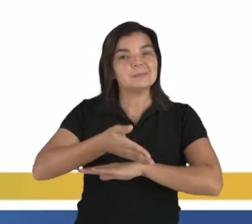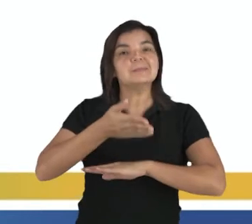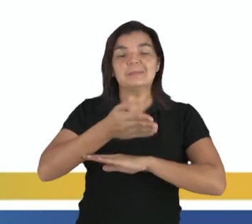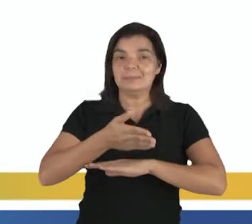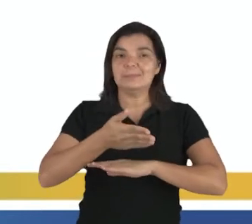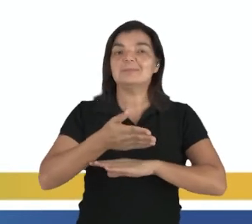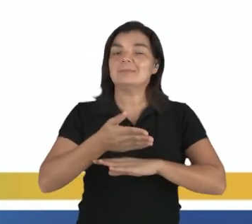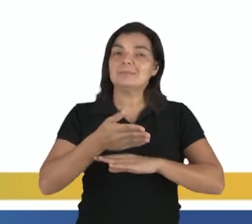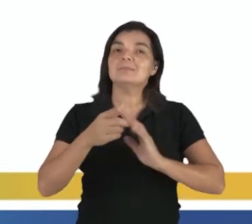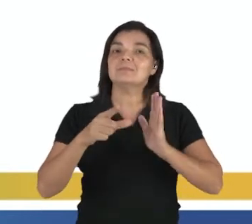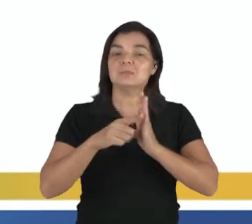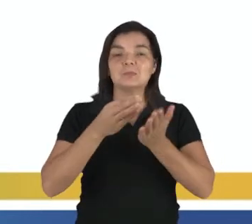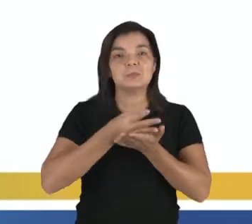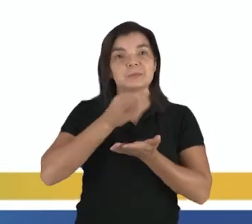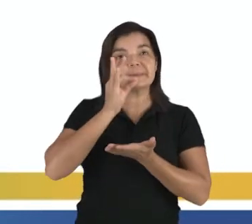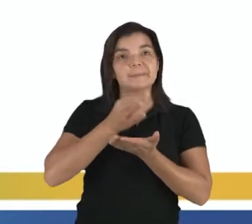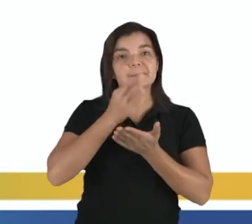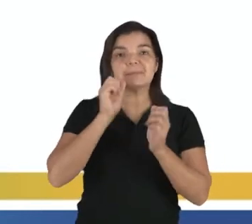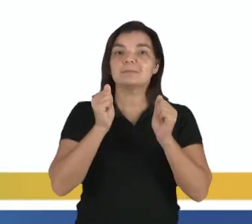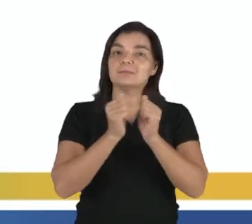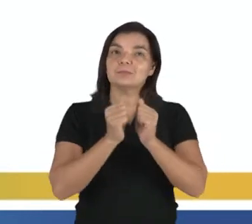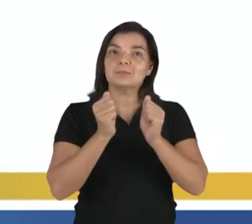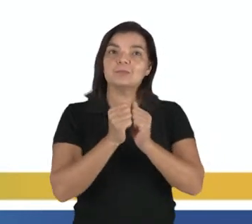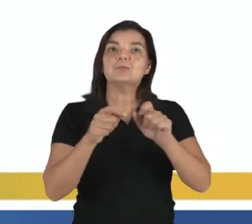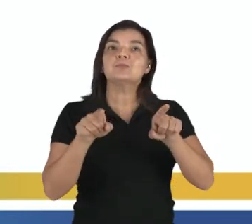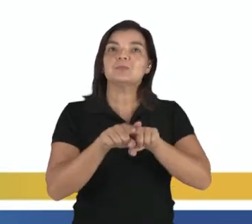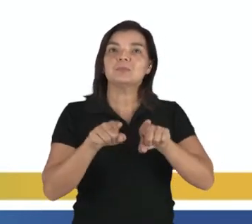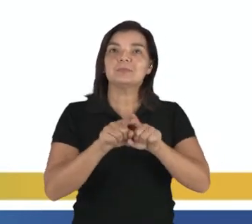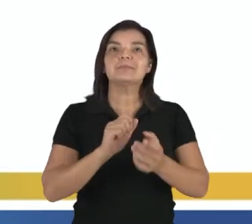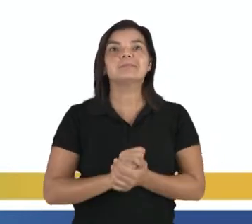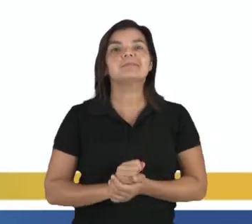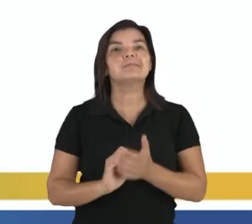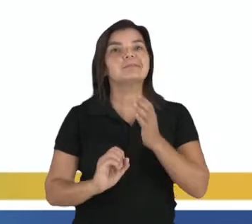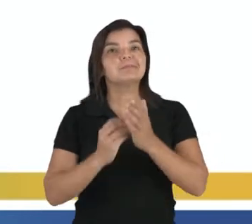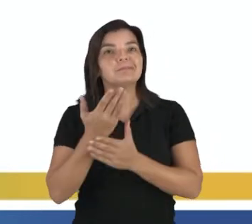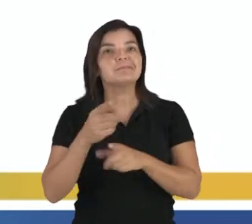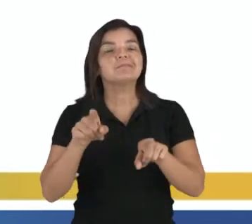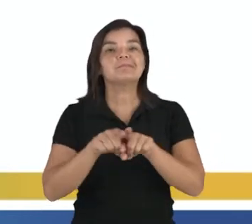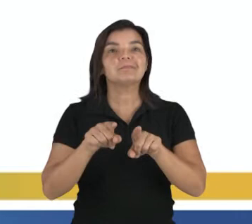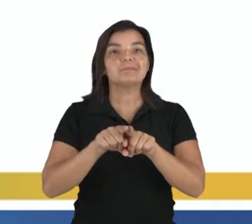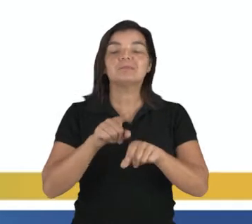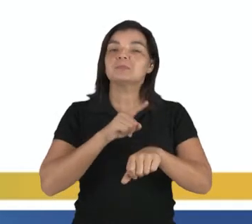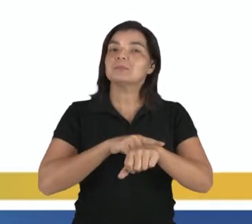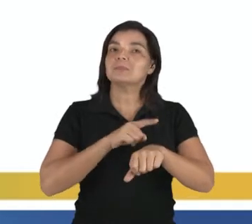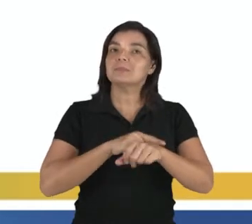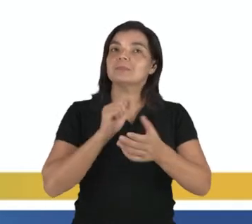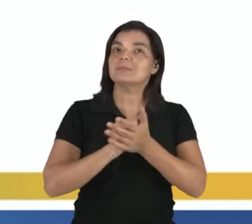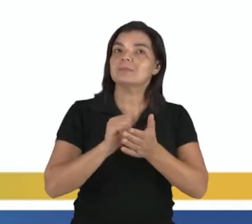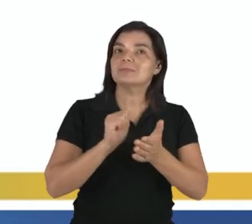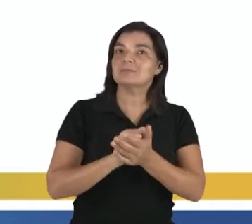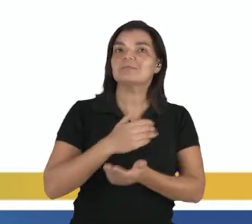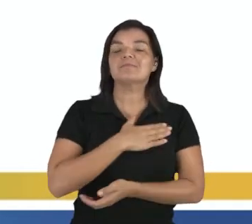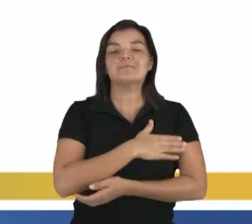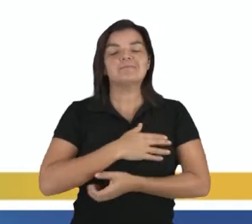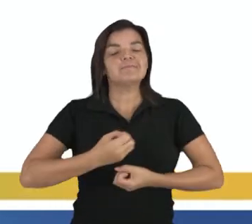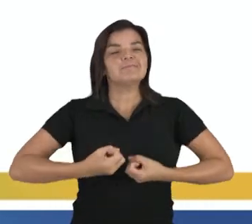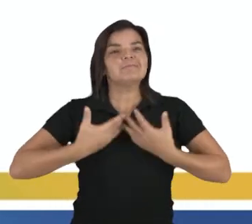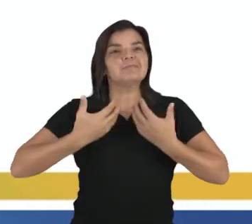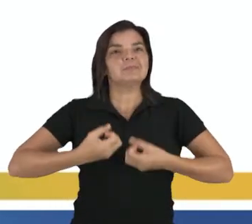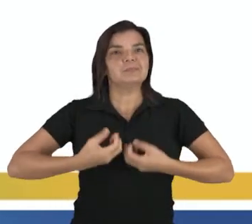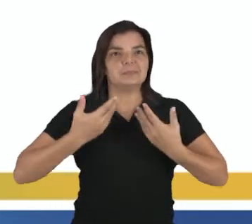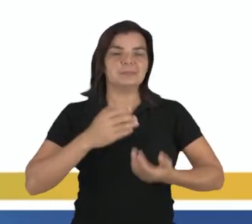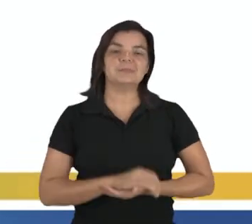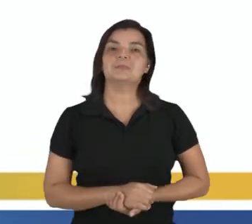da Gávea para tomar um café junto ao balcão. Na realidade, estou adiando o momento de escrever, gostaria de